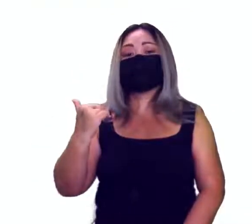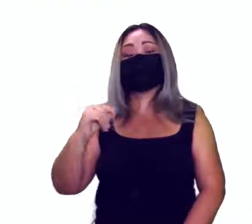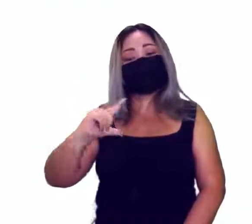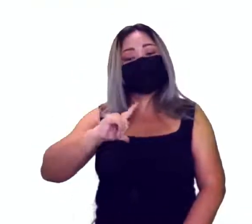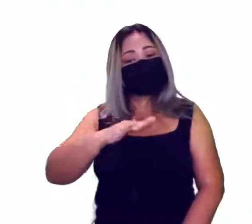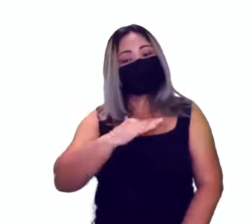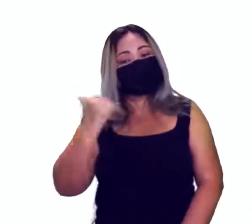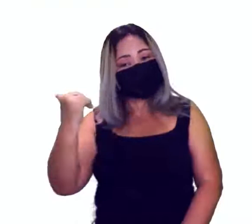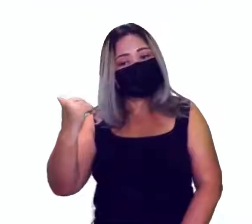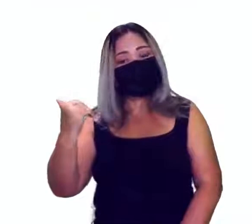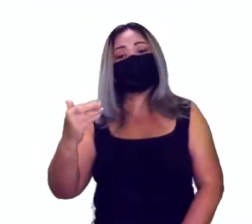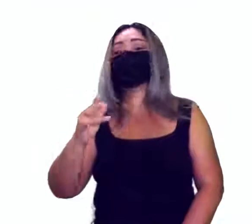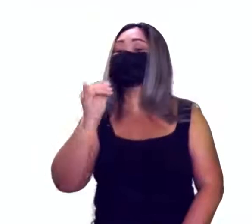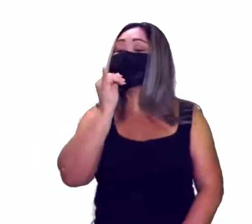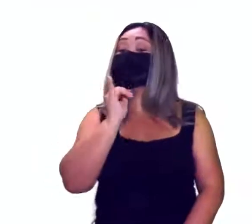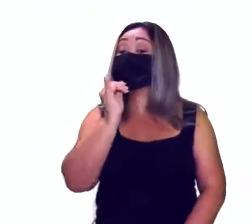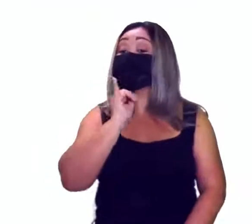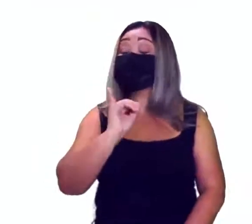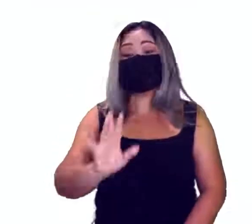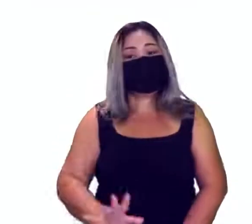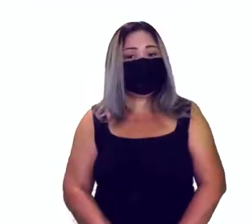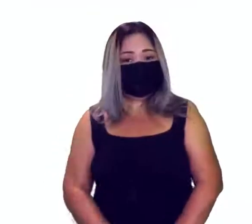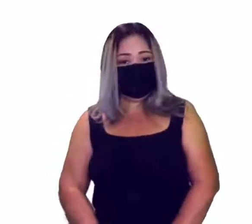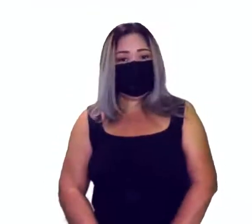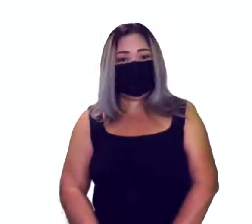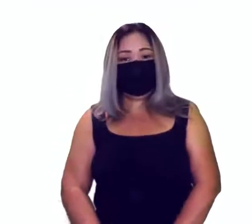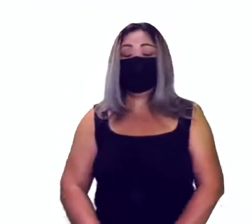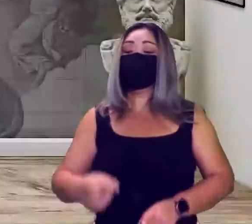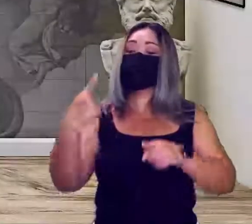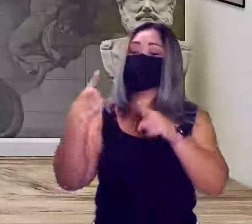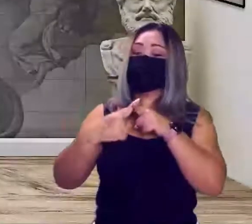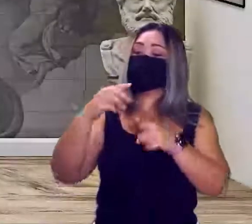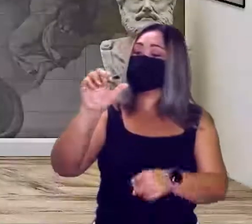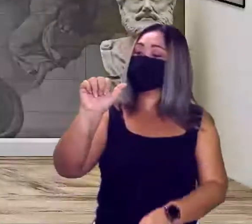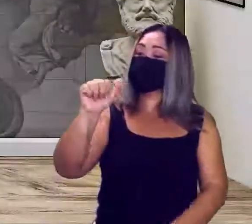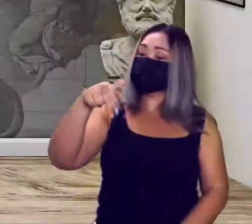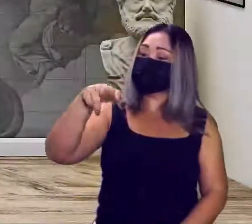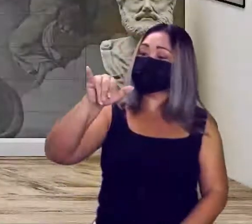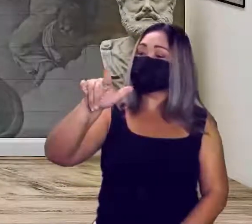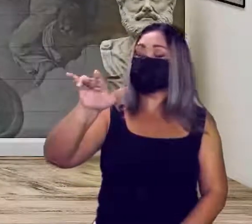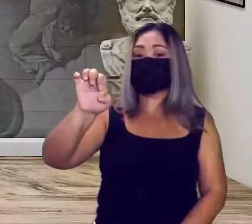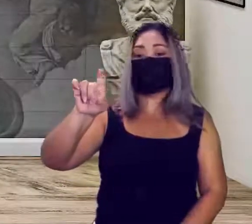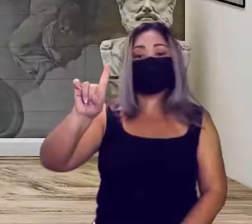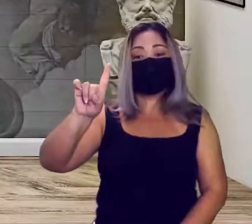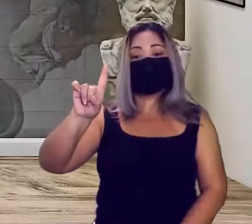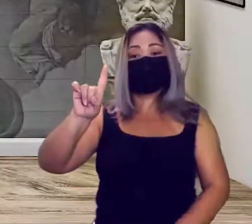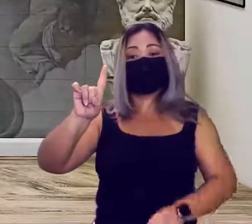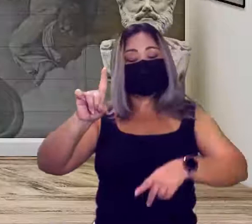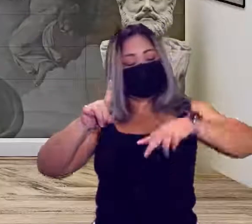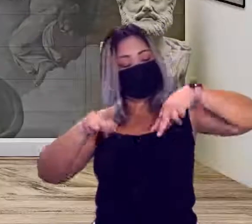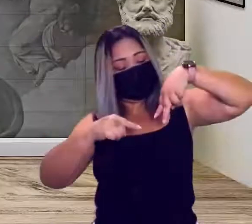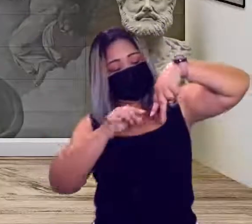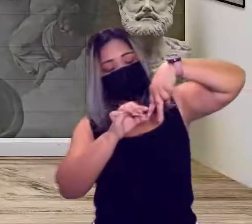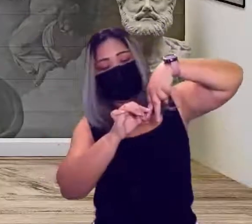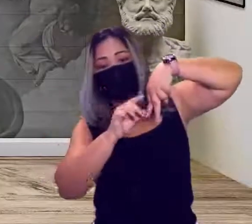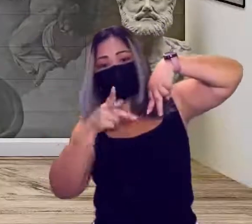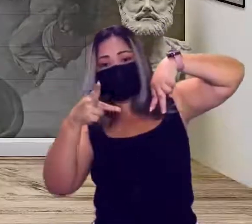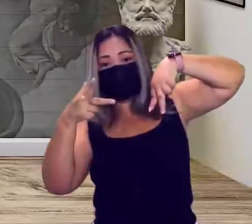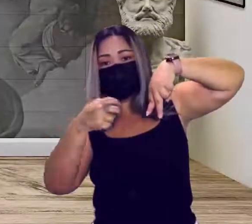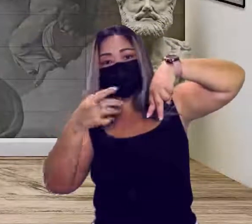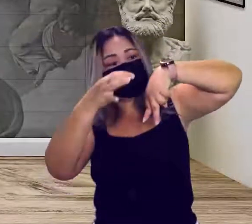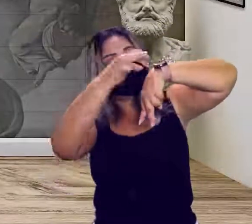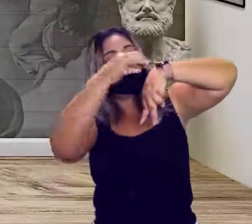nele, né? Por exemplo, ó, por que Aquiles era mortal no calcanhar? Se eu atirasse aqui,